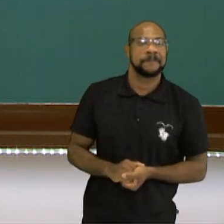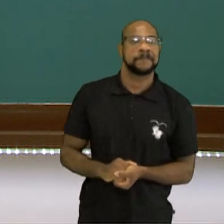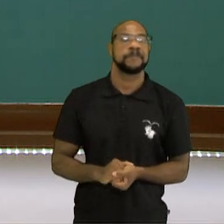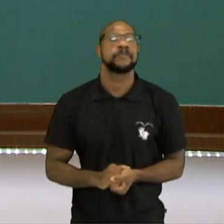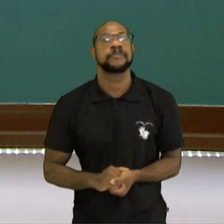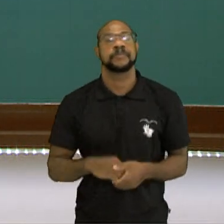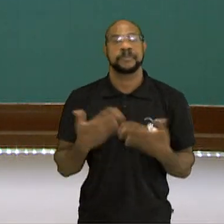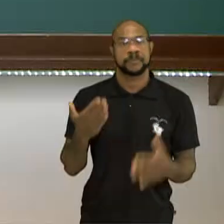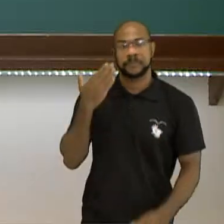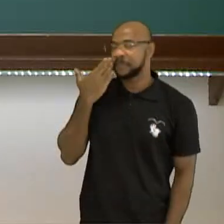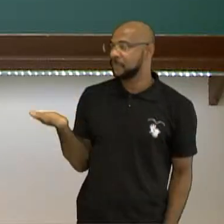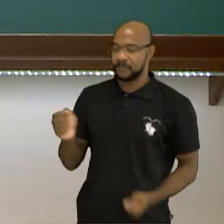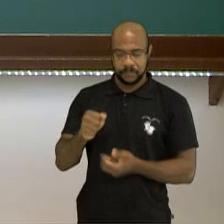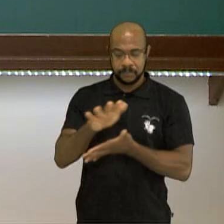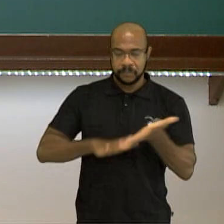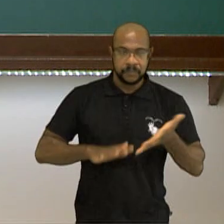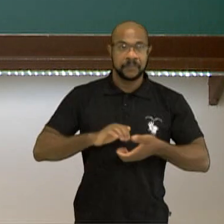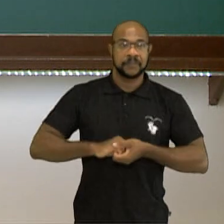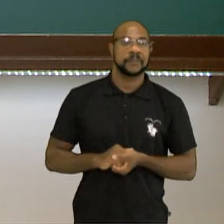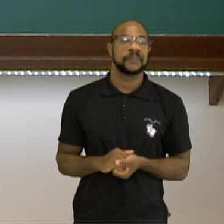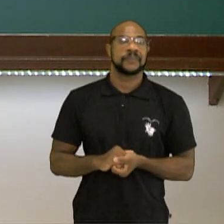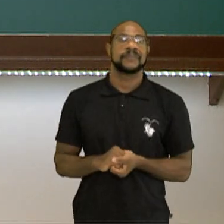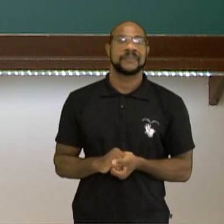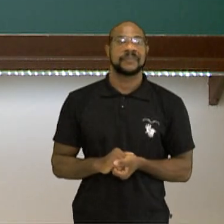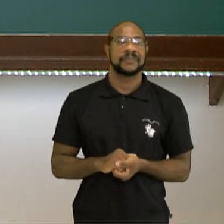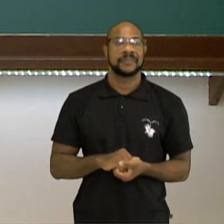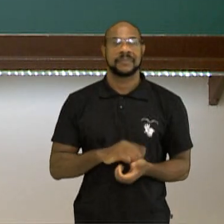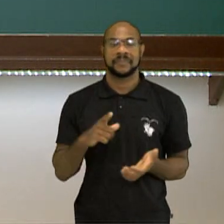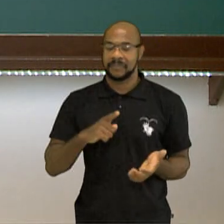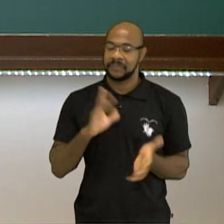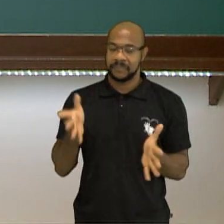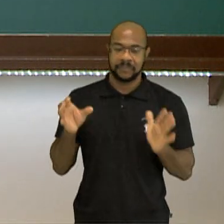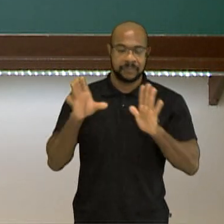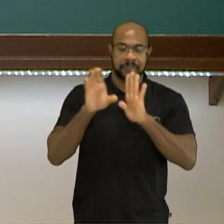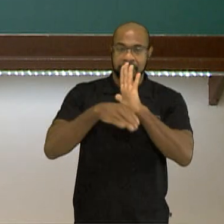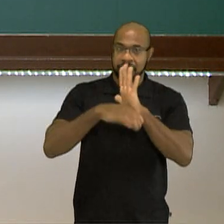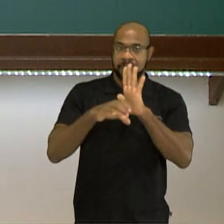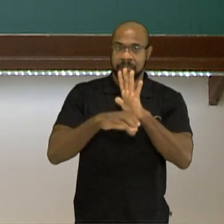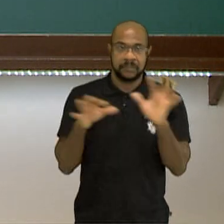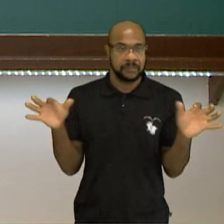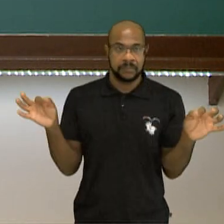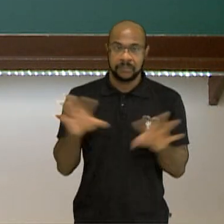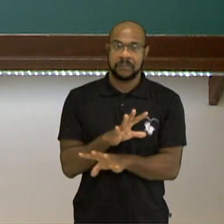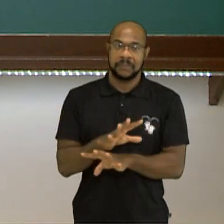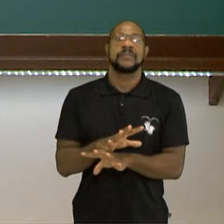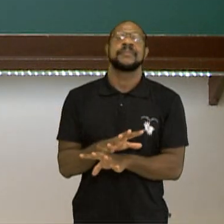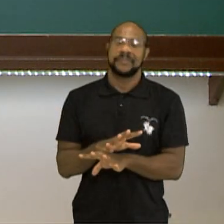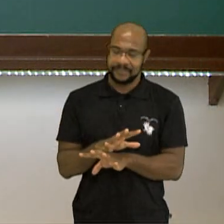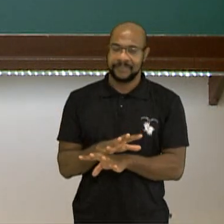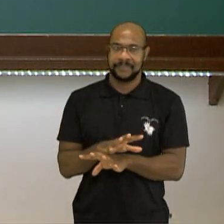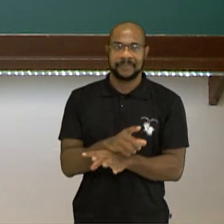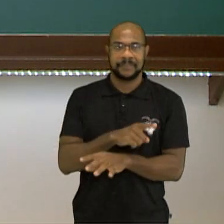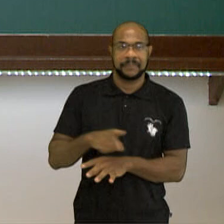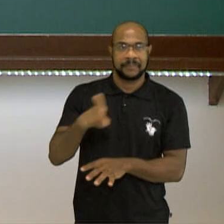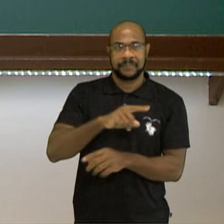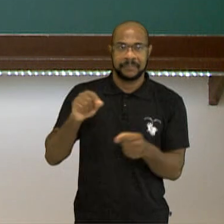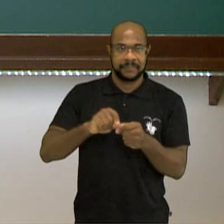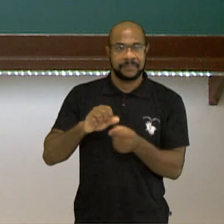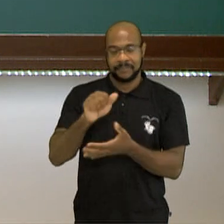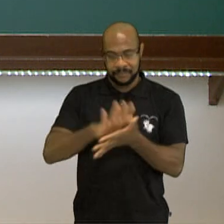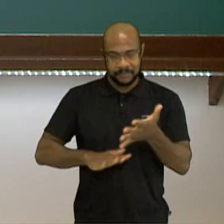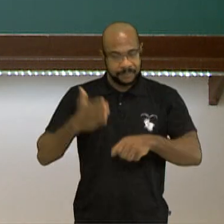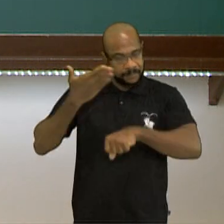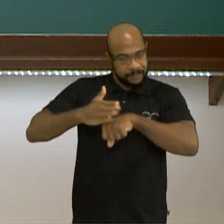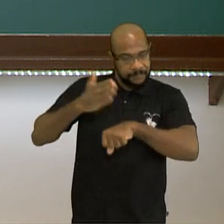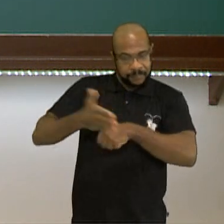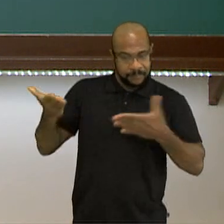Já indicaram um exercício, prof? Sim, você já está com todos os conceitos principais aí prontinhos para você executar. Vamos executá-los agora